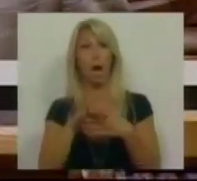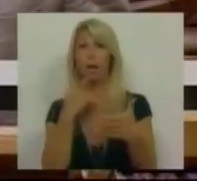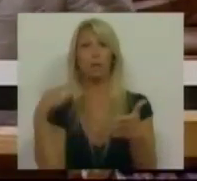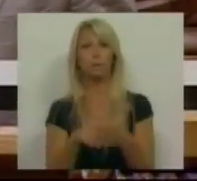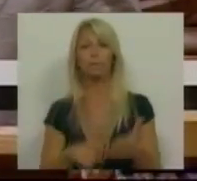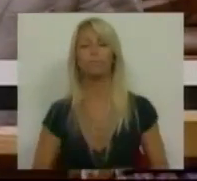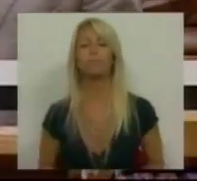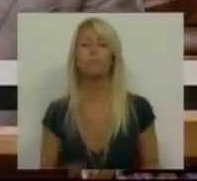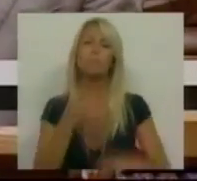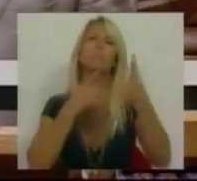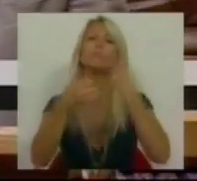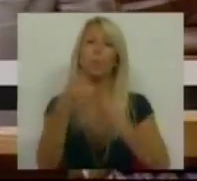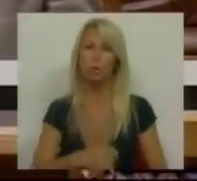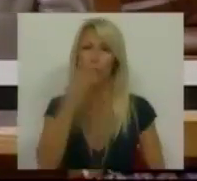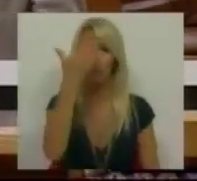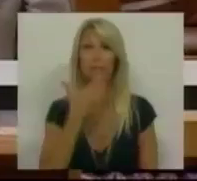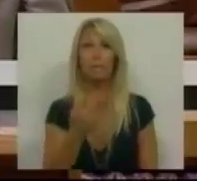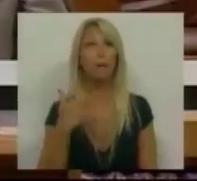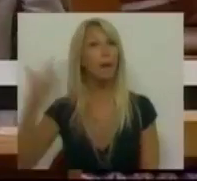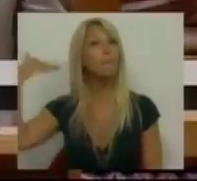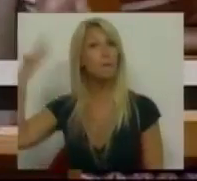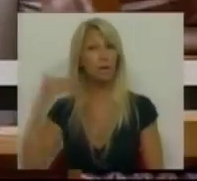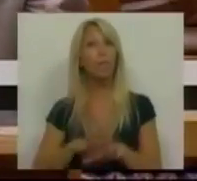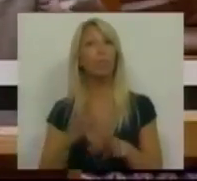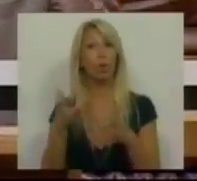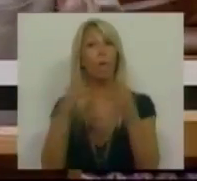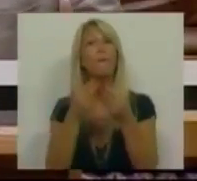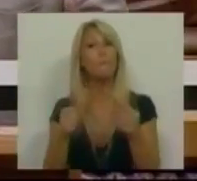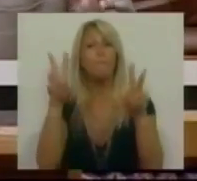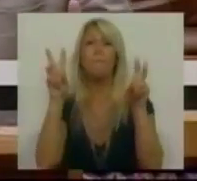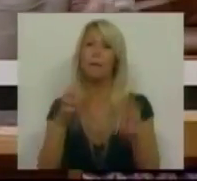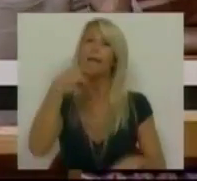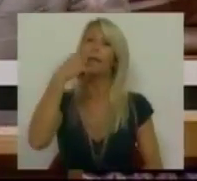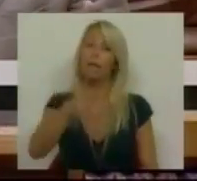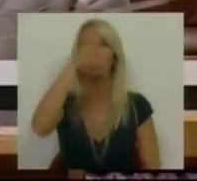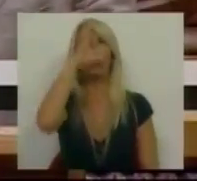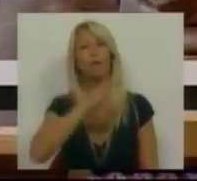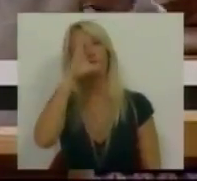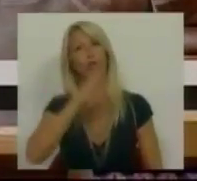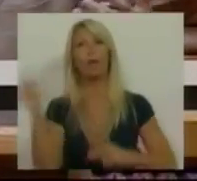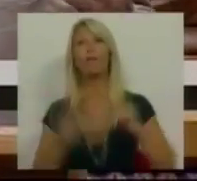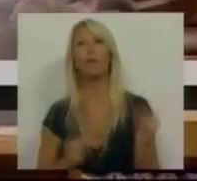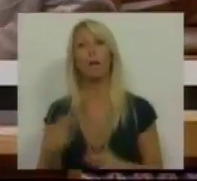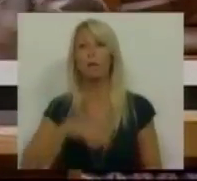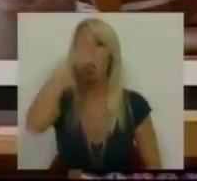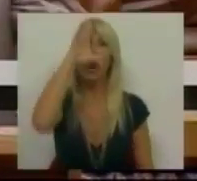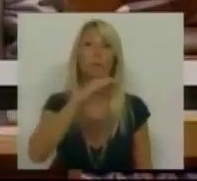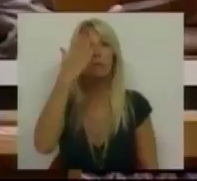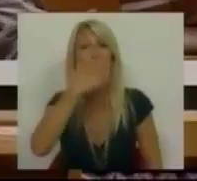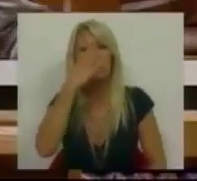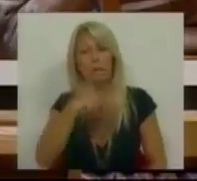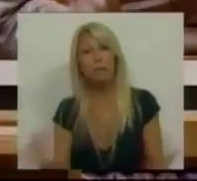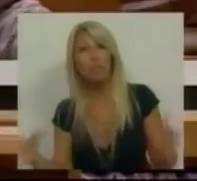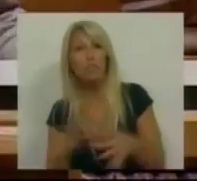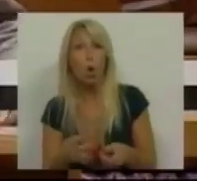E perguntada ainda na semana passada sobre esta matéria, diz-nos a Ministra do Estado e das Finanças, não se sabe se coordenada ou